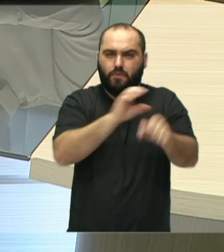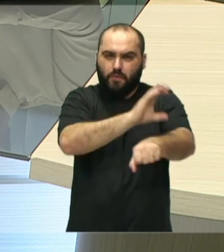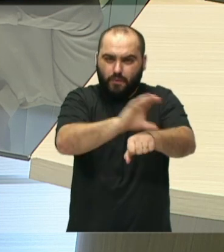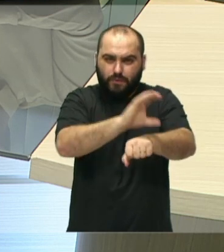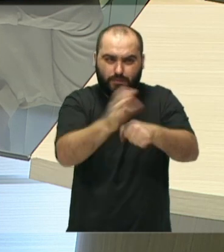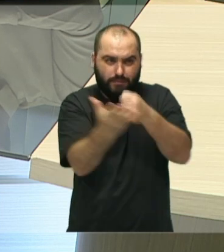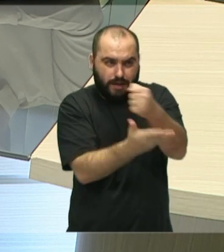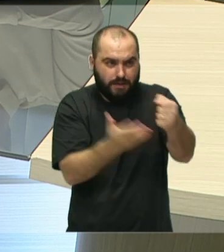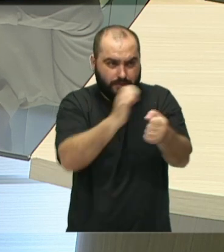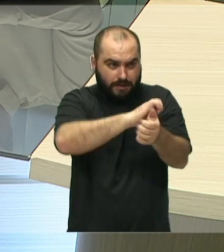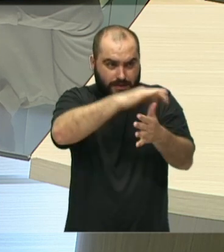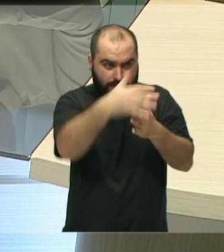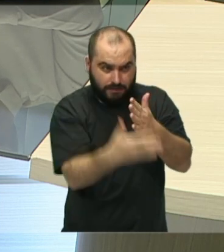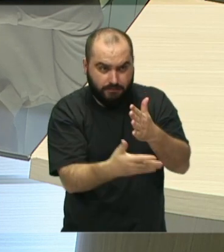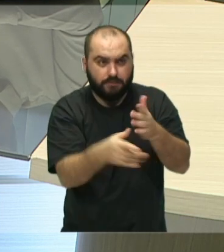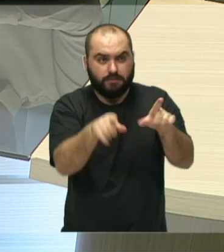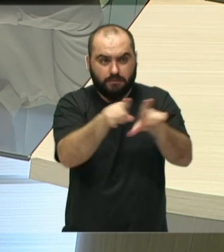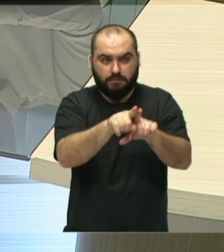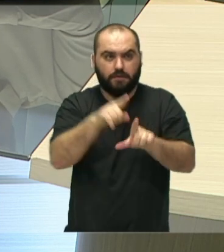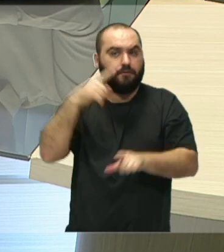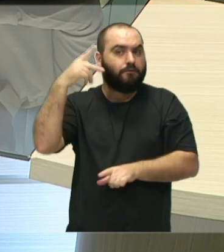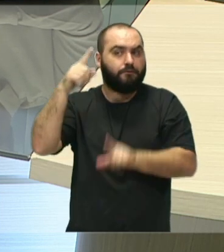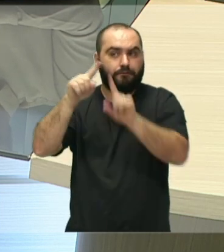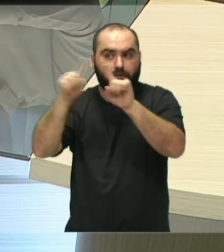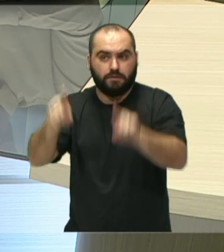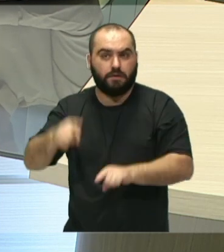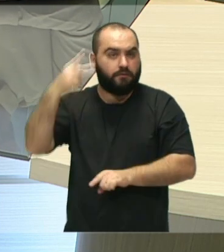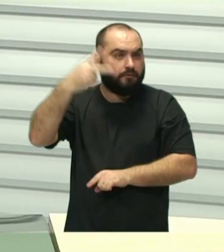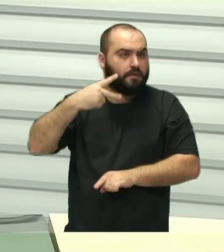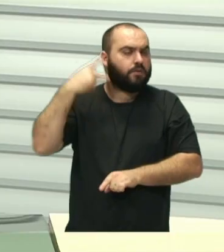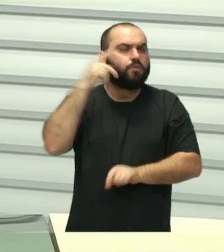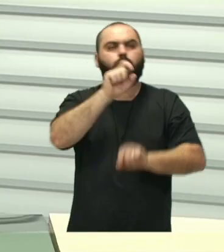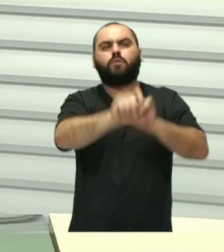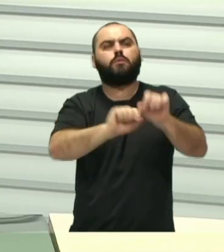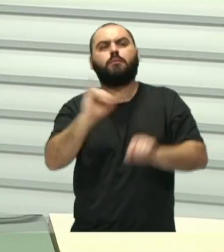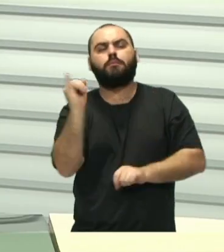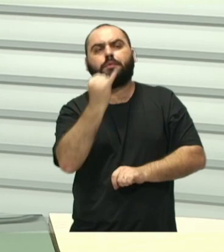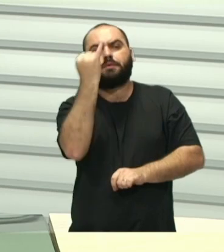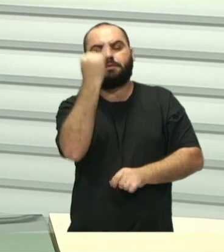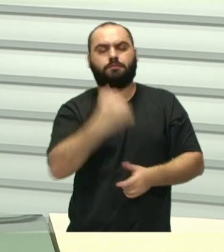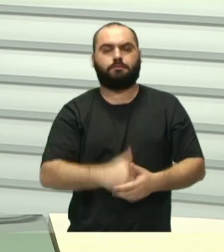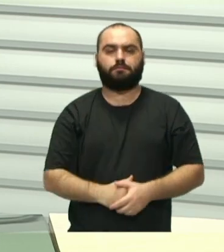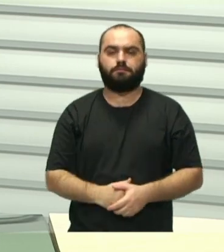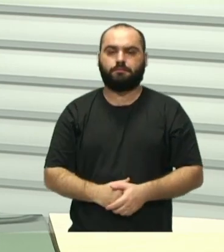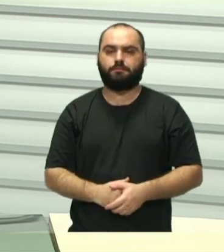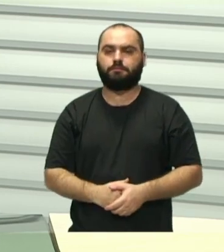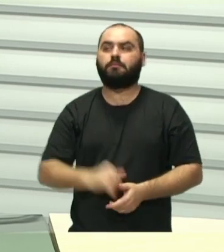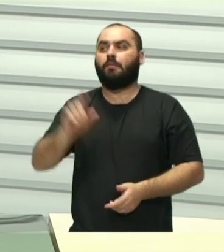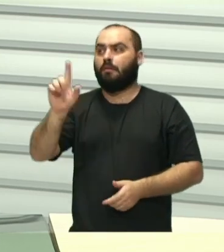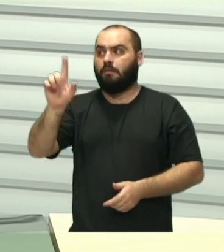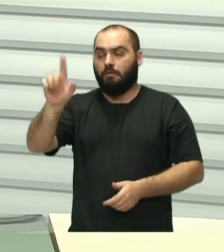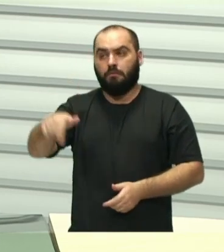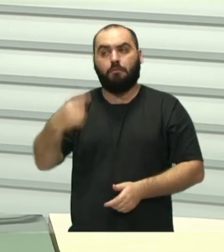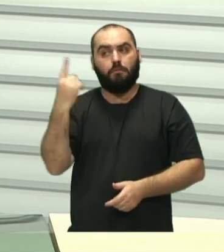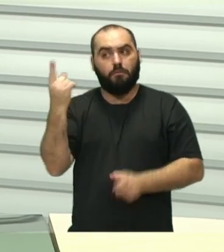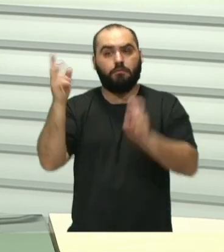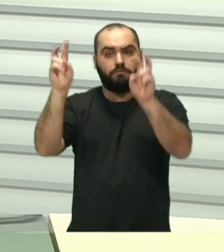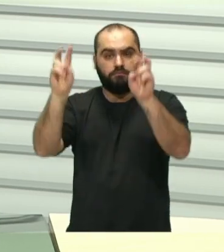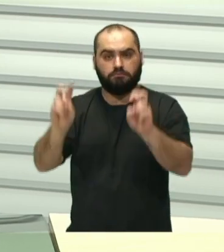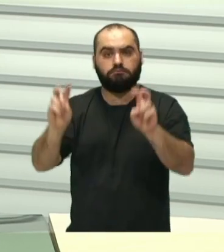libras para os servidores e vereadores qual a importância desse treinamento Presidente Olha o início é uma prática